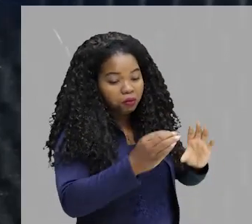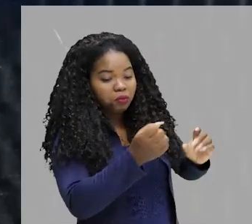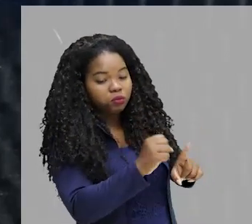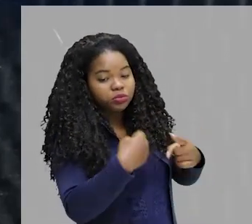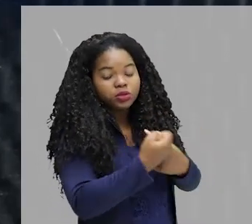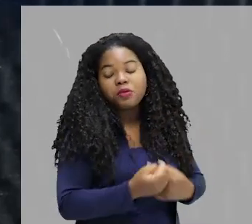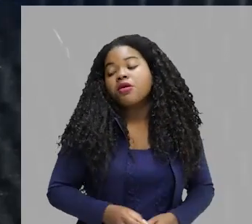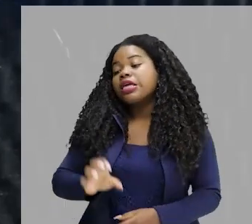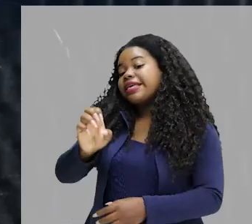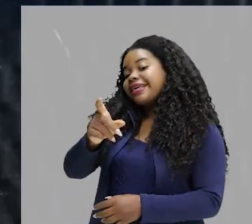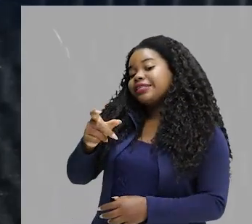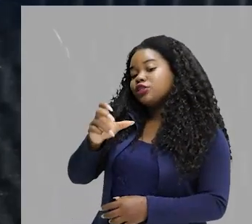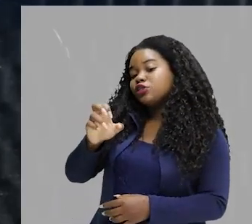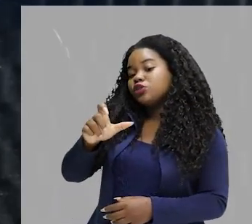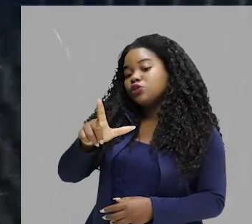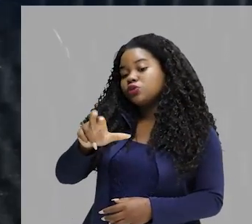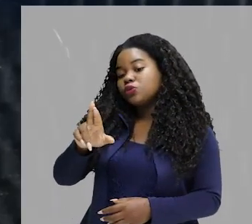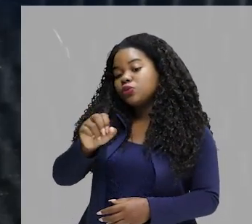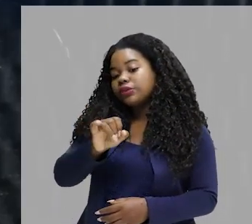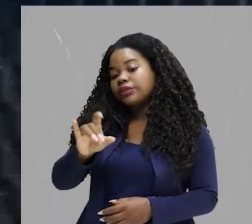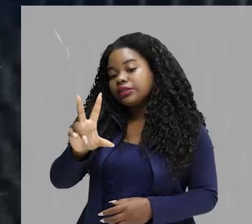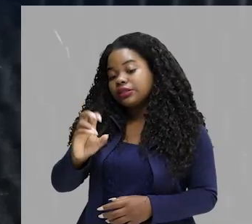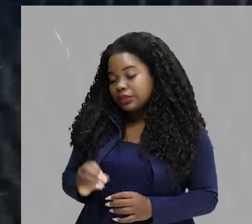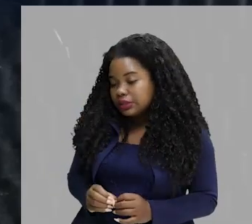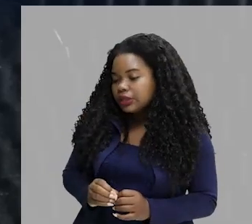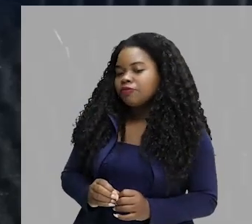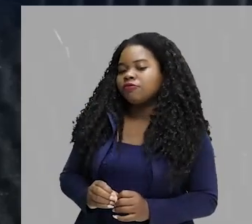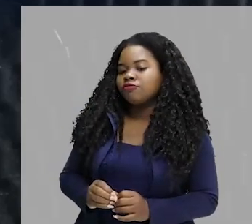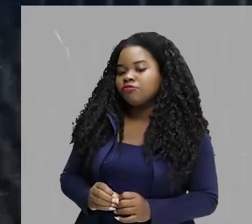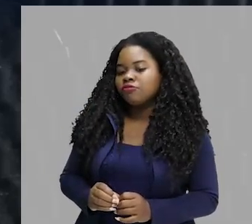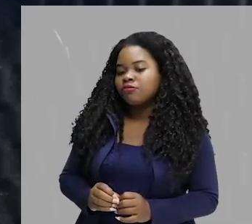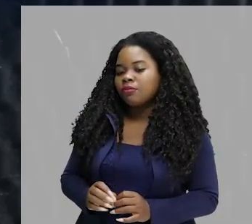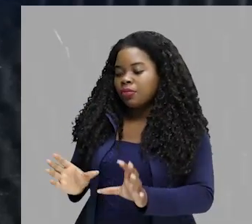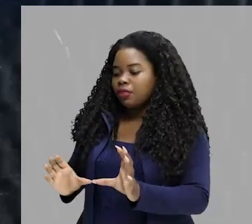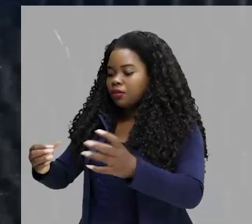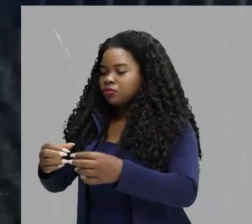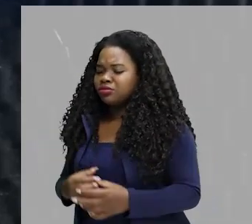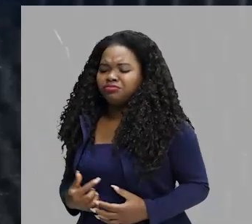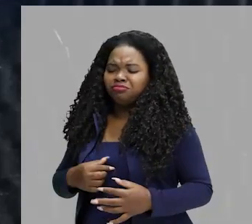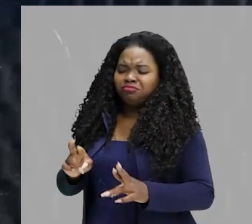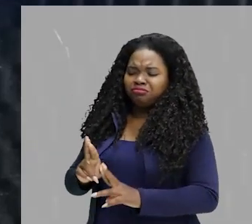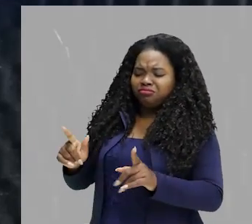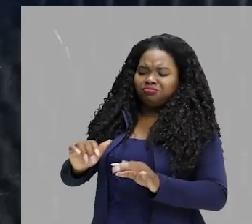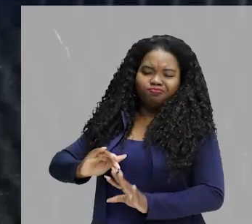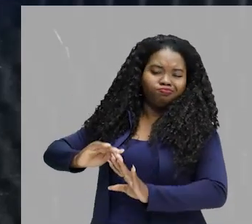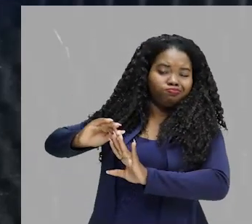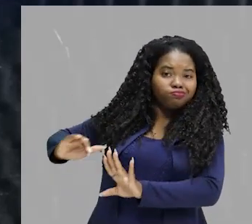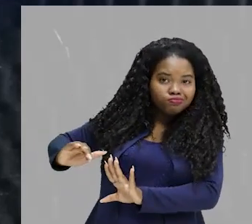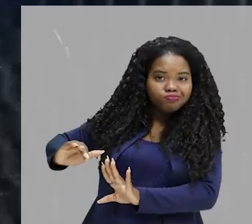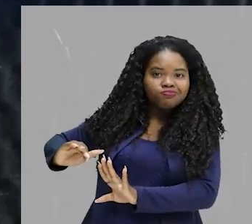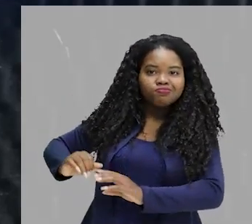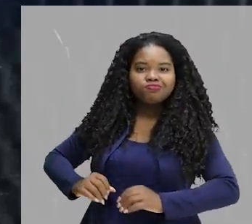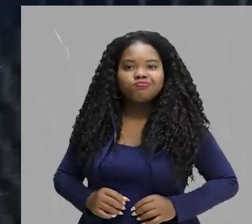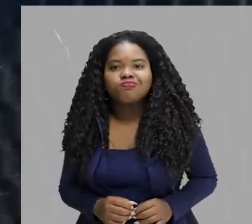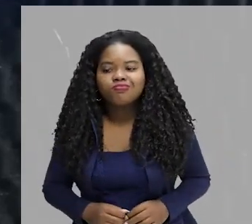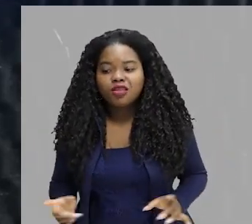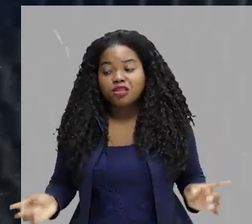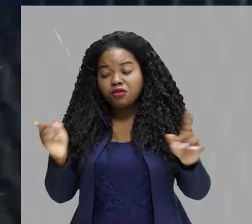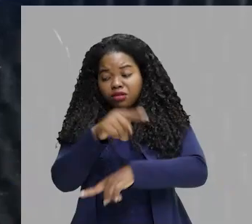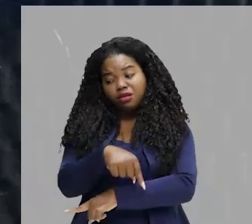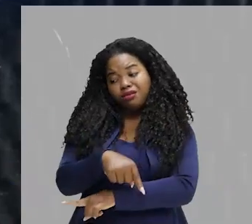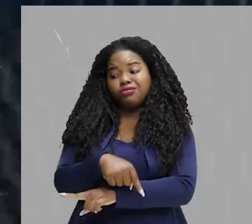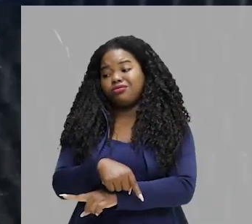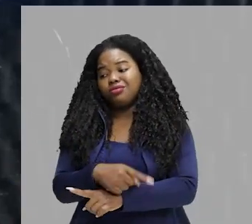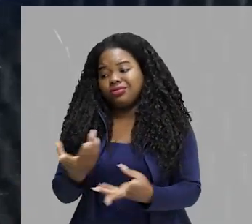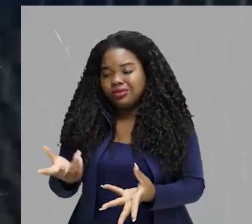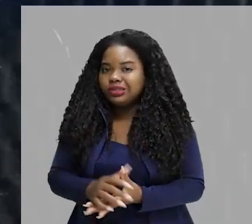os exclusivos ou de exclusão são aqueles que fazem com que eu me diferencie, com que eu me veja do lado oposto, do